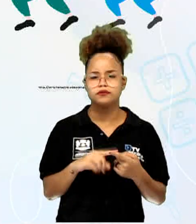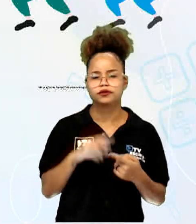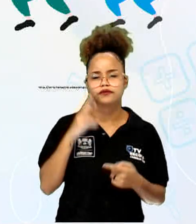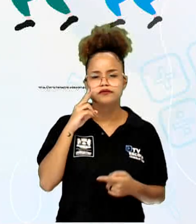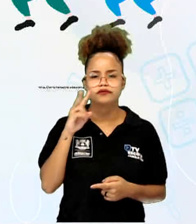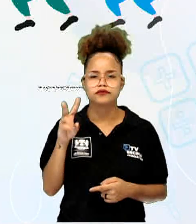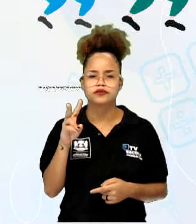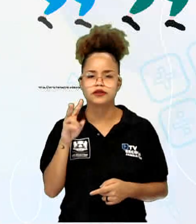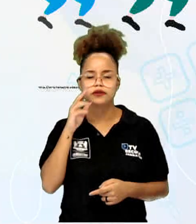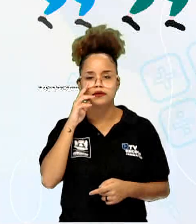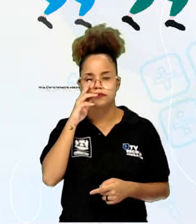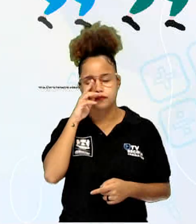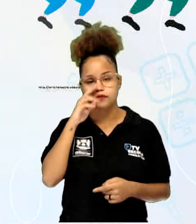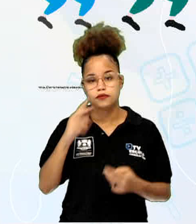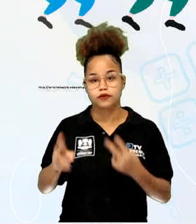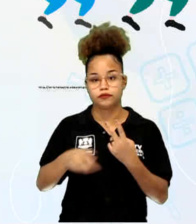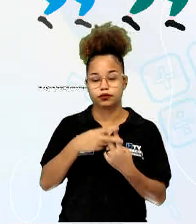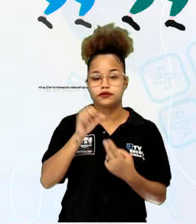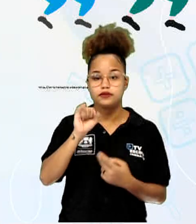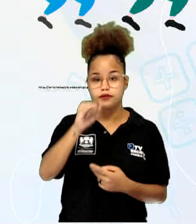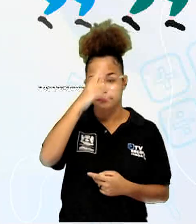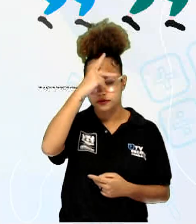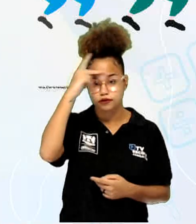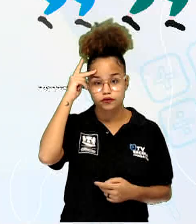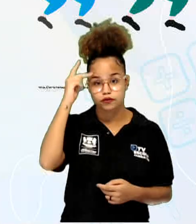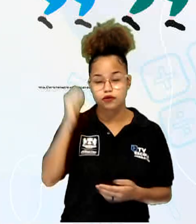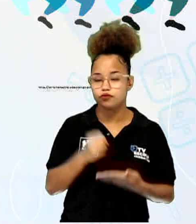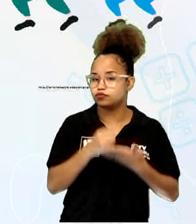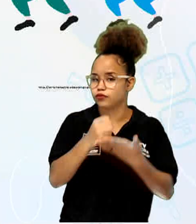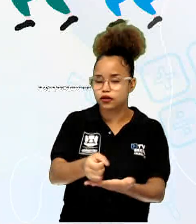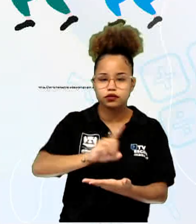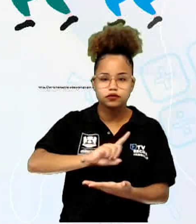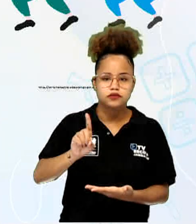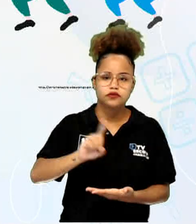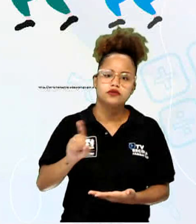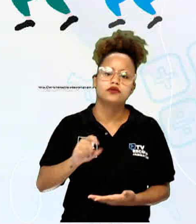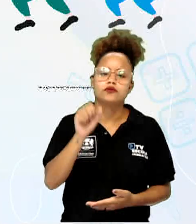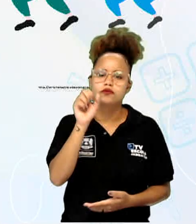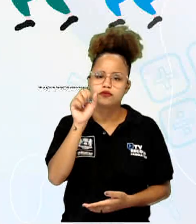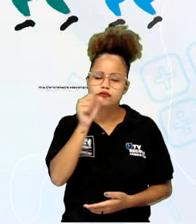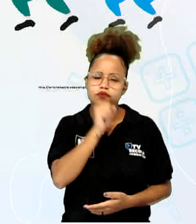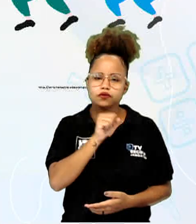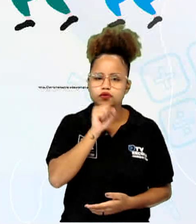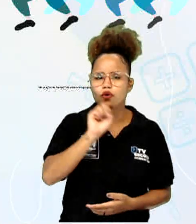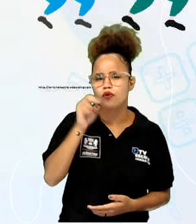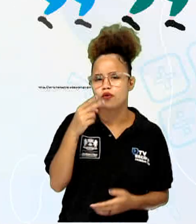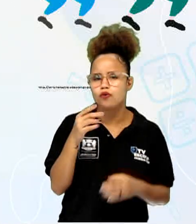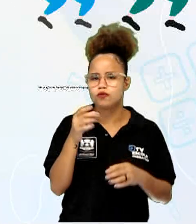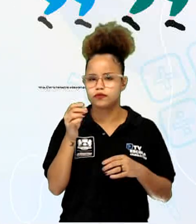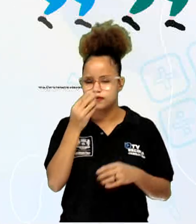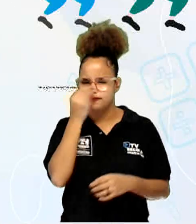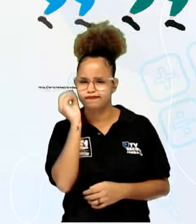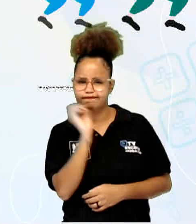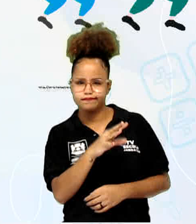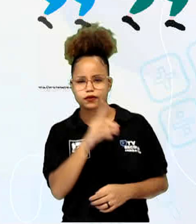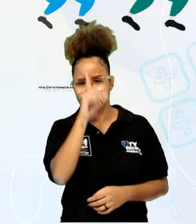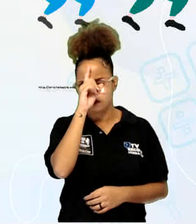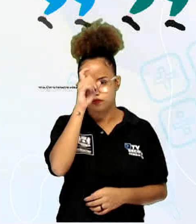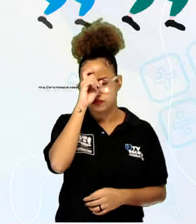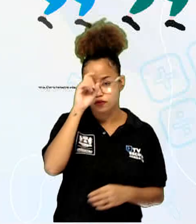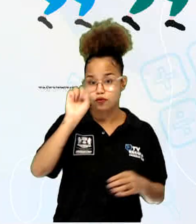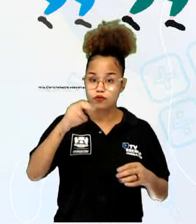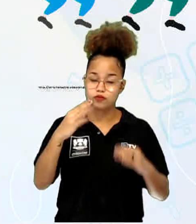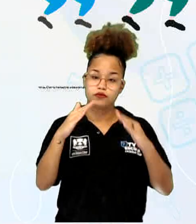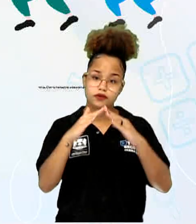punição para quem deixar de prestar assistência aos idosos, abandoná-los em hospitais ou casas de